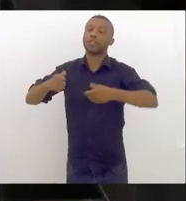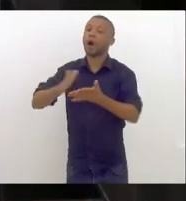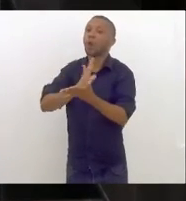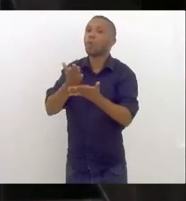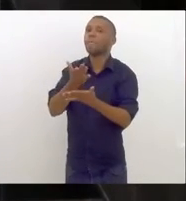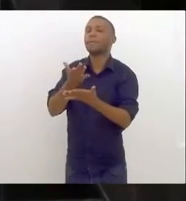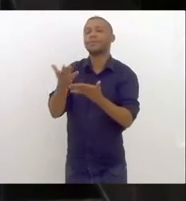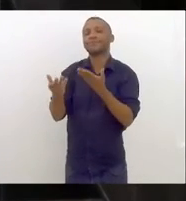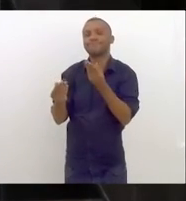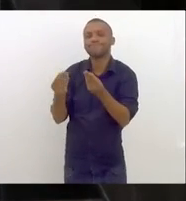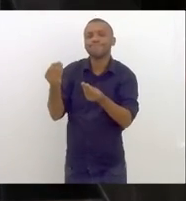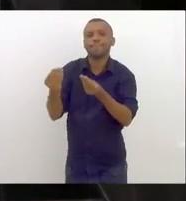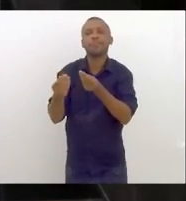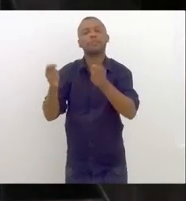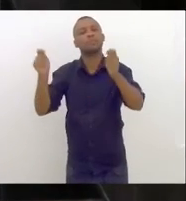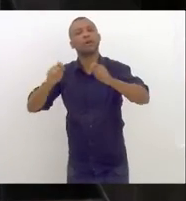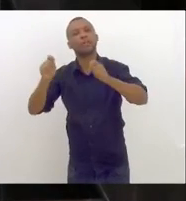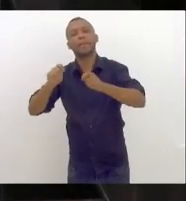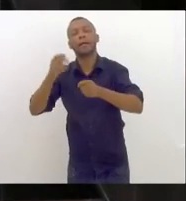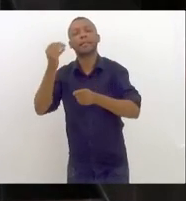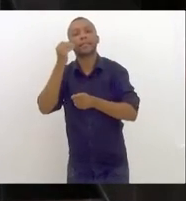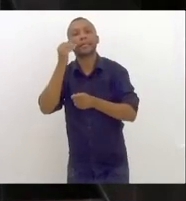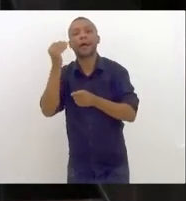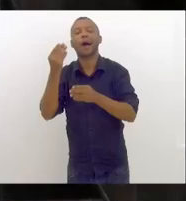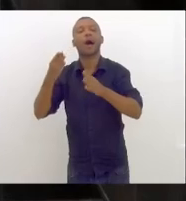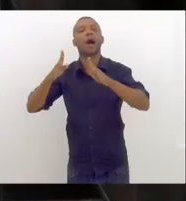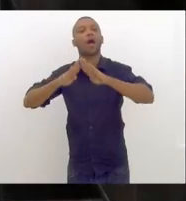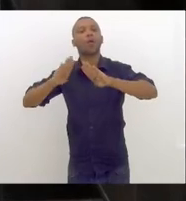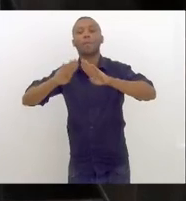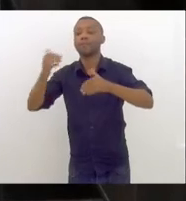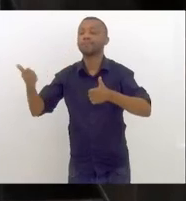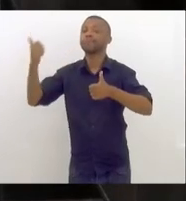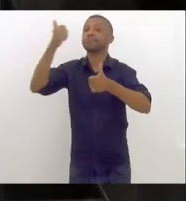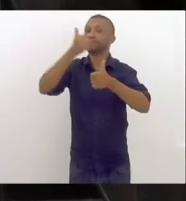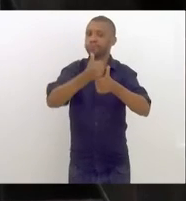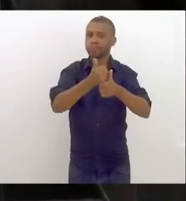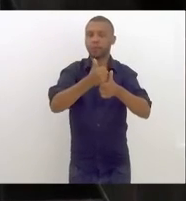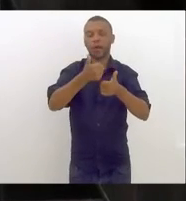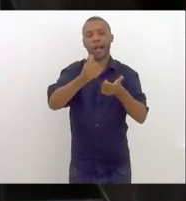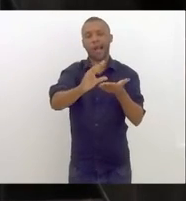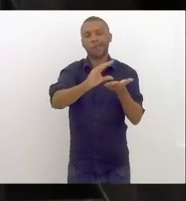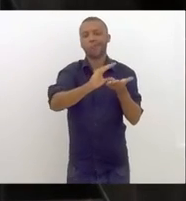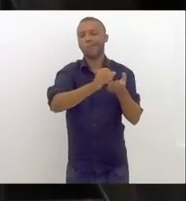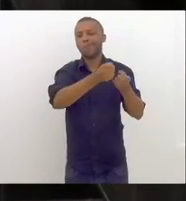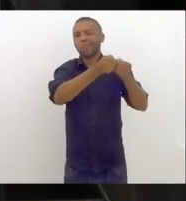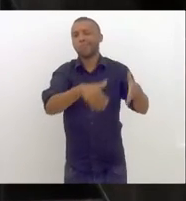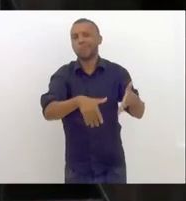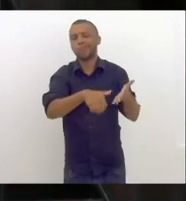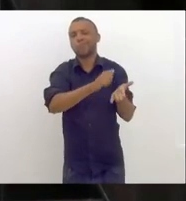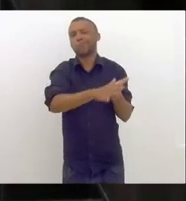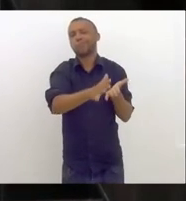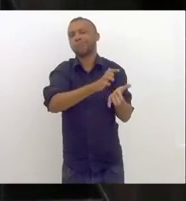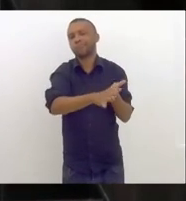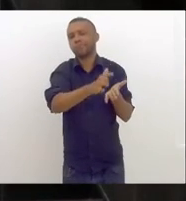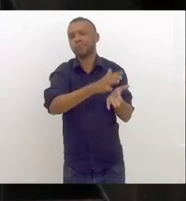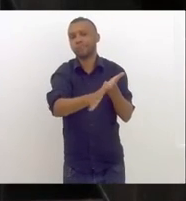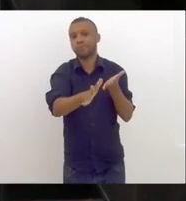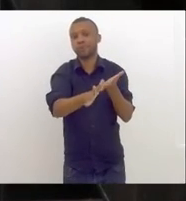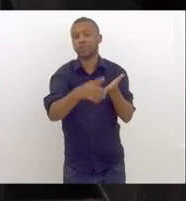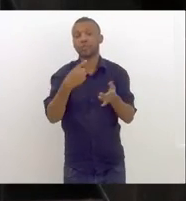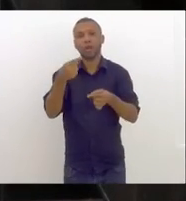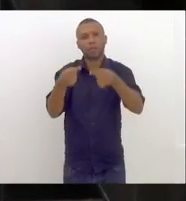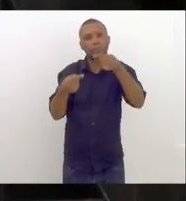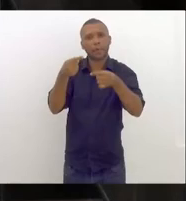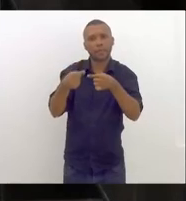recompor as duríssimas perdas e sobre ela nós debatemos aqui várias vezes Luis Paulo no orçamento da ciência brasileira